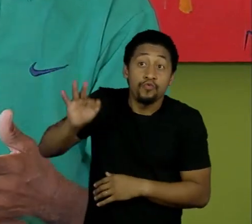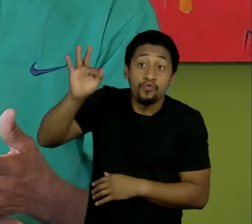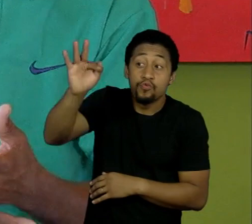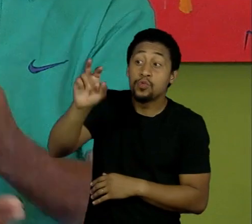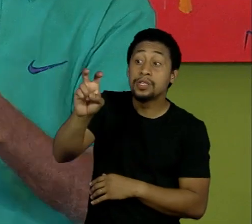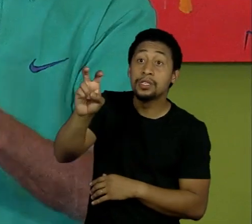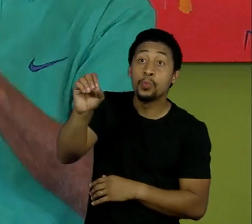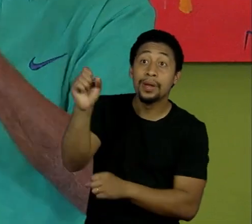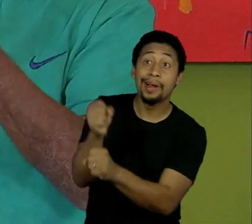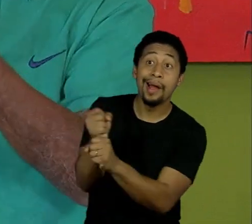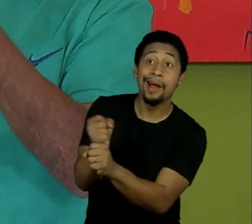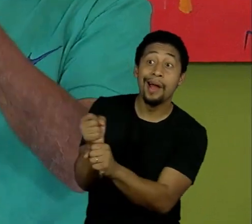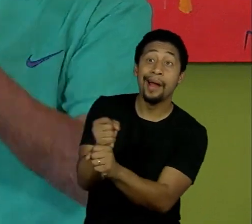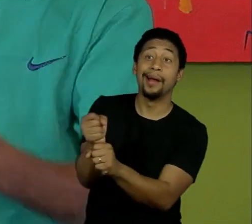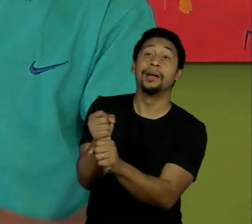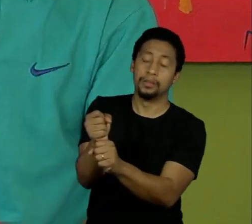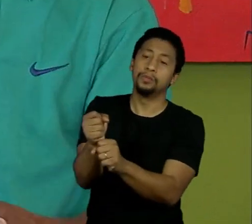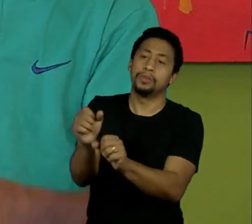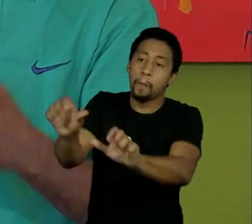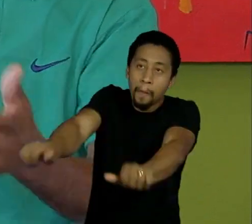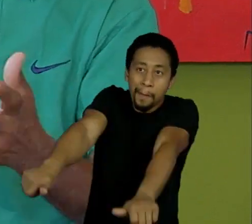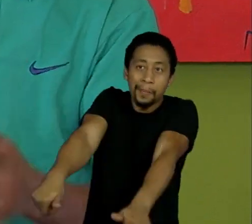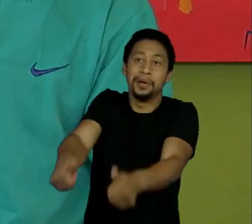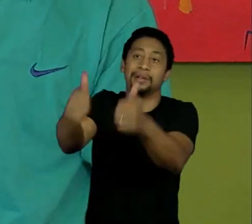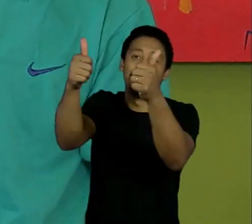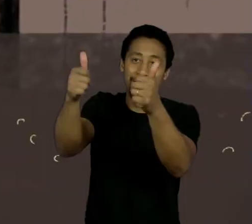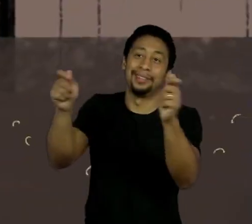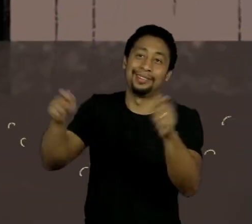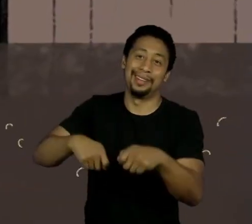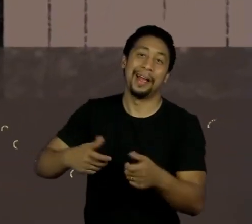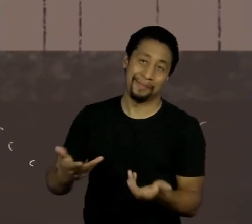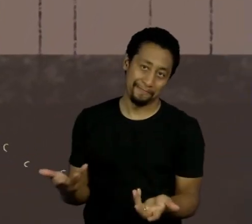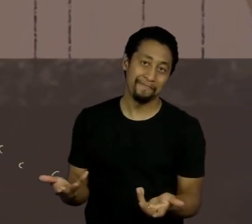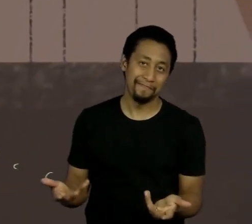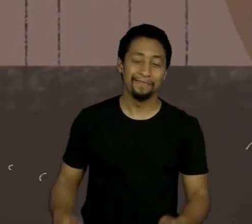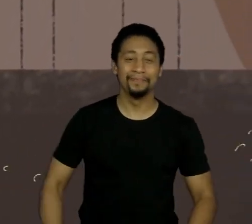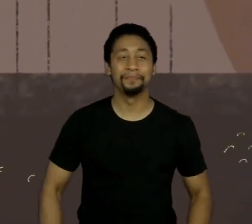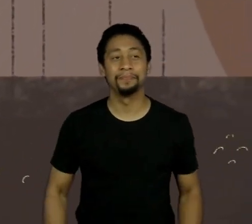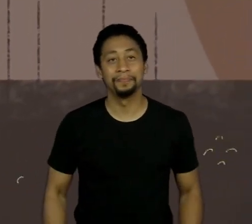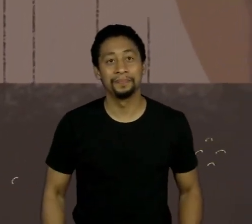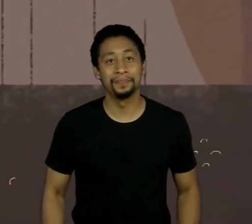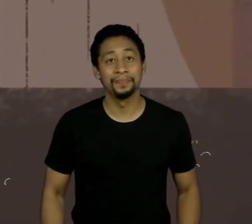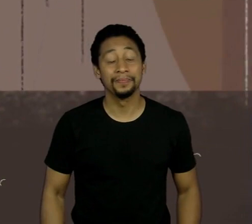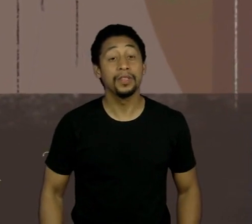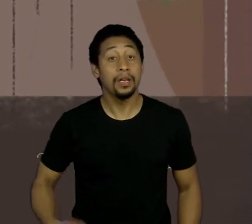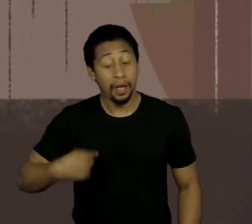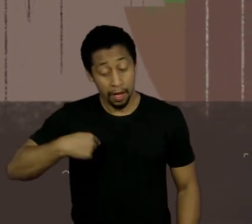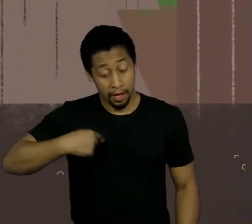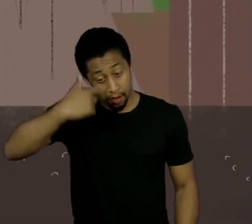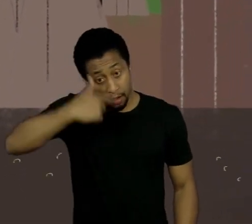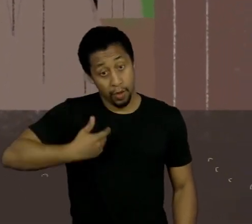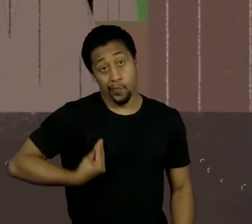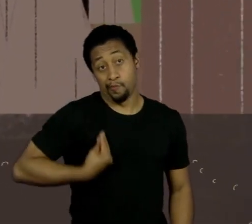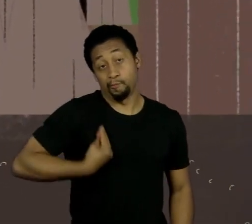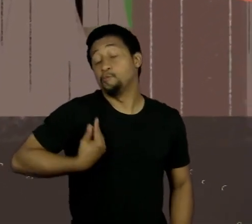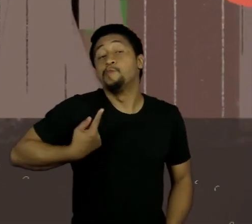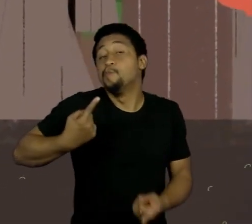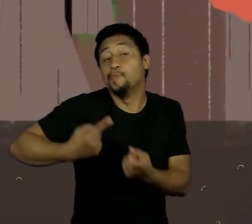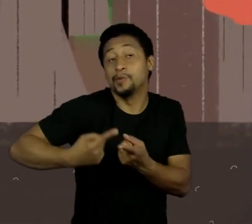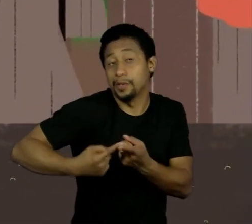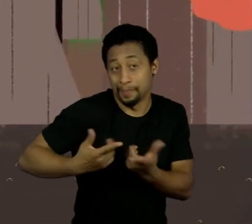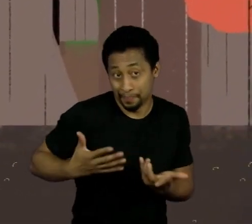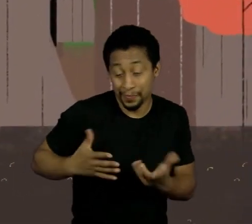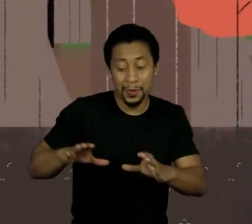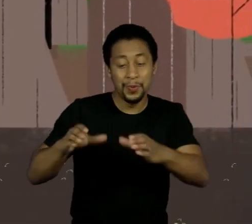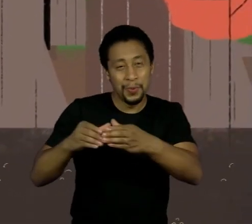anos, 100 anos, vai ver que nós deixa melhor para ele do que está, né? Eu só existo porque os quilombolas